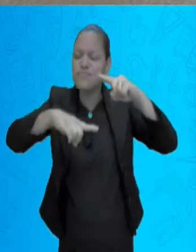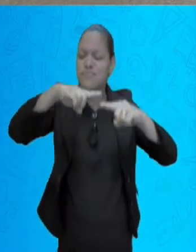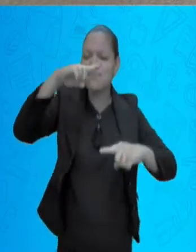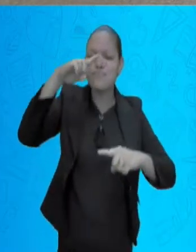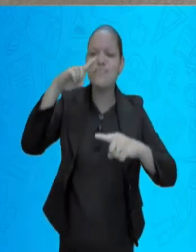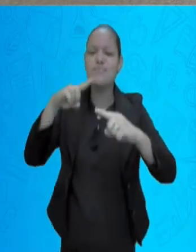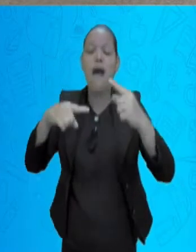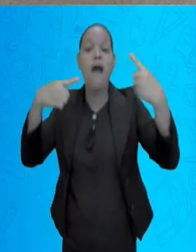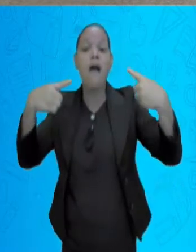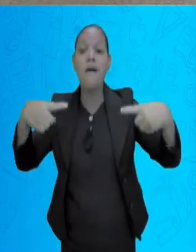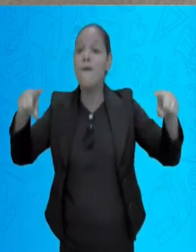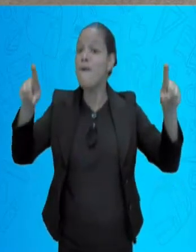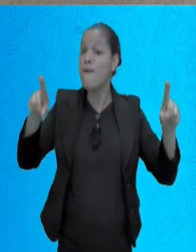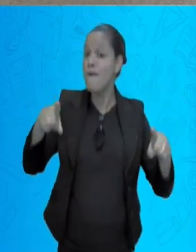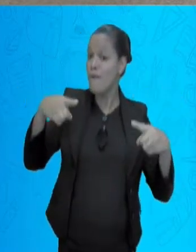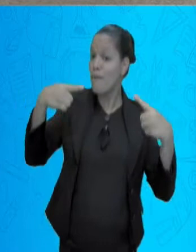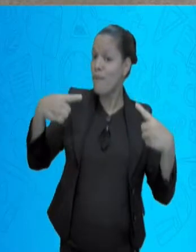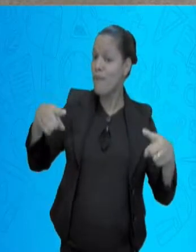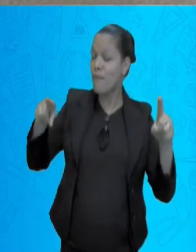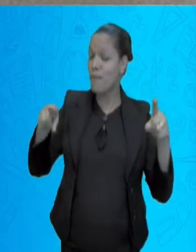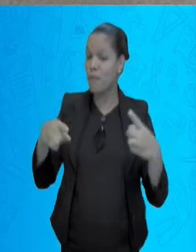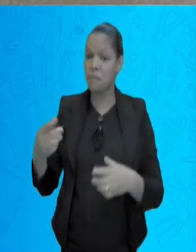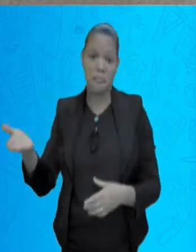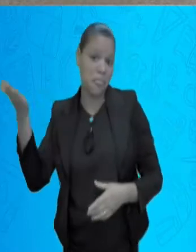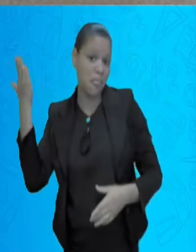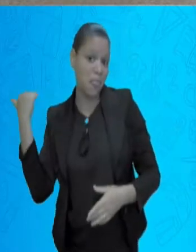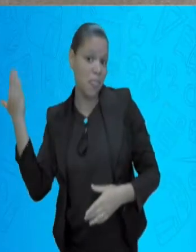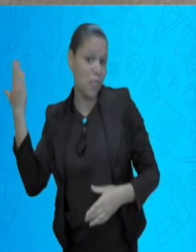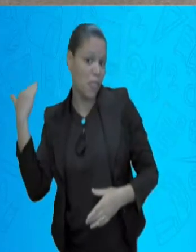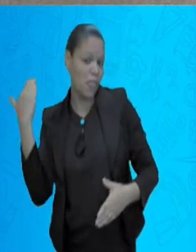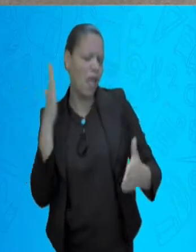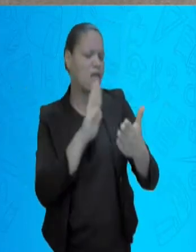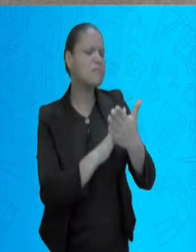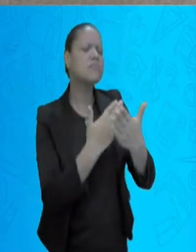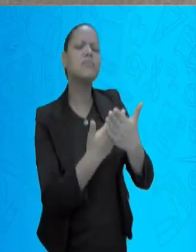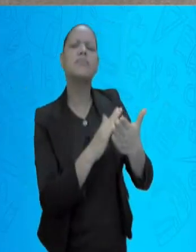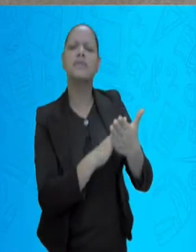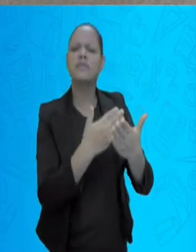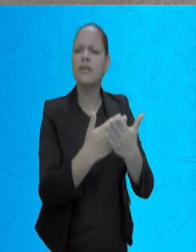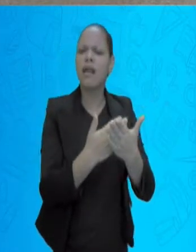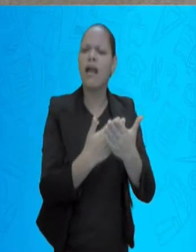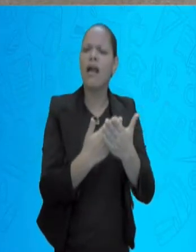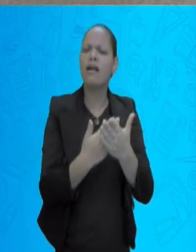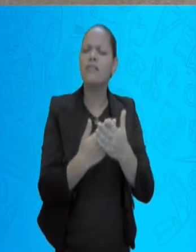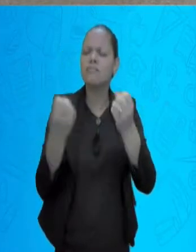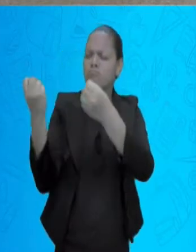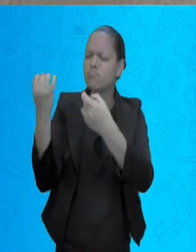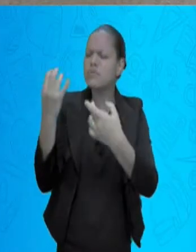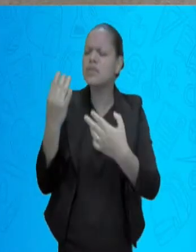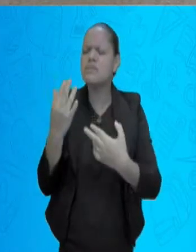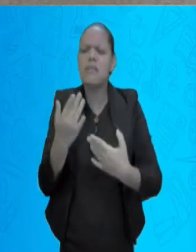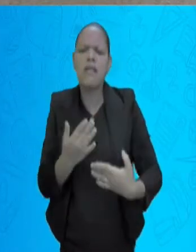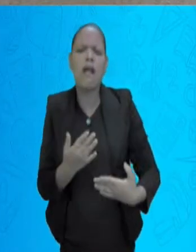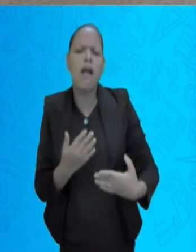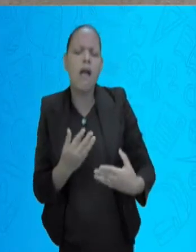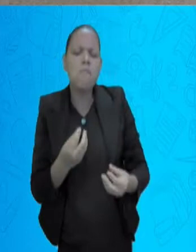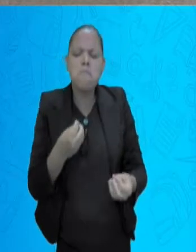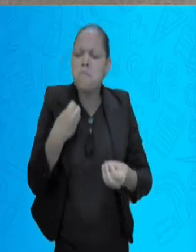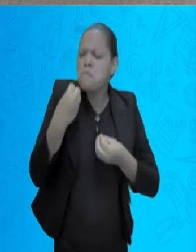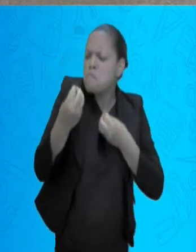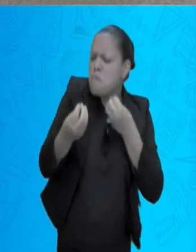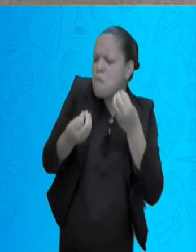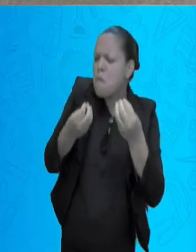sobre como são produzidos os sons, que são através das ondas sonoras, os sons que são produzidos